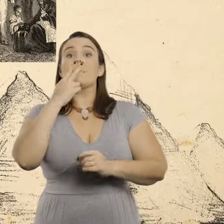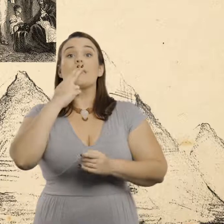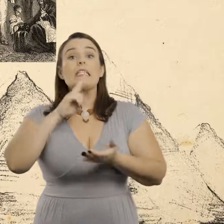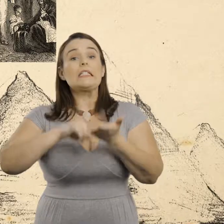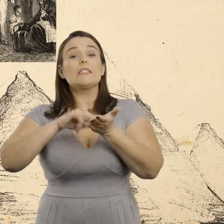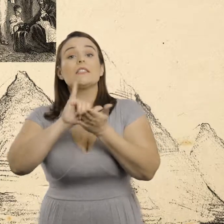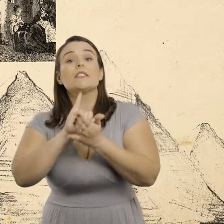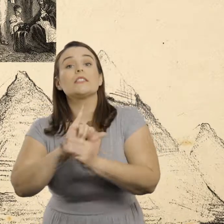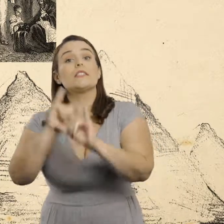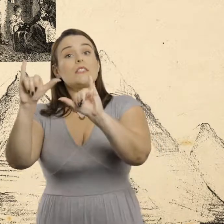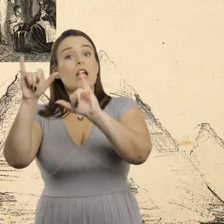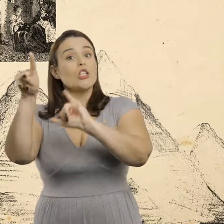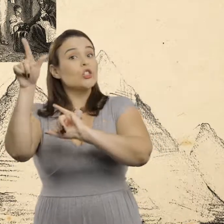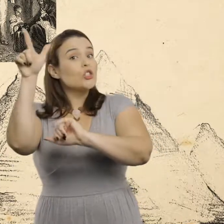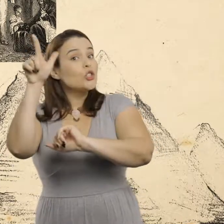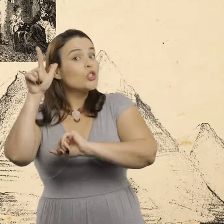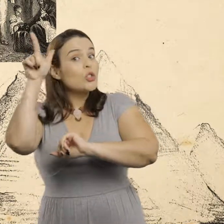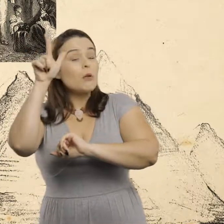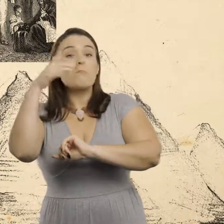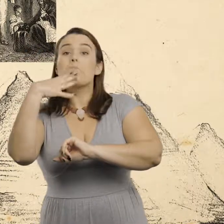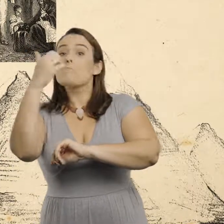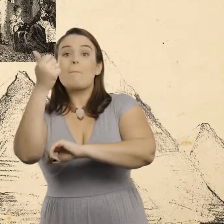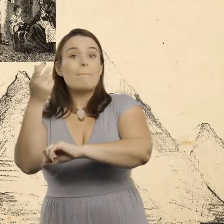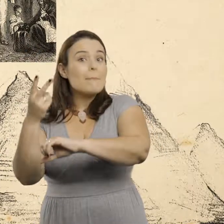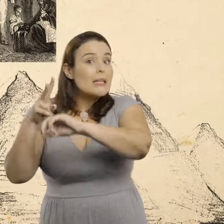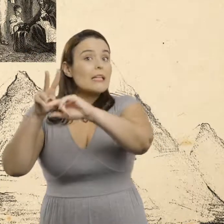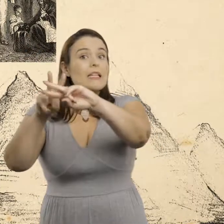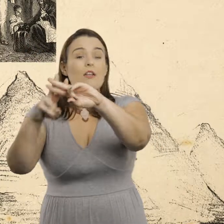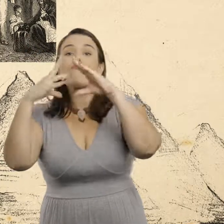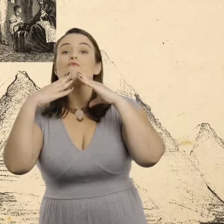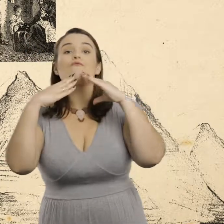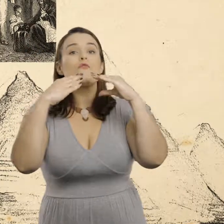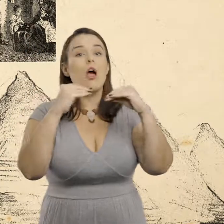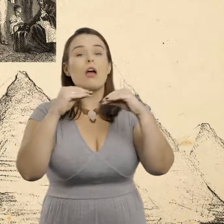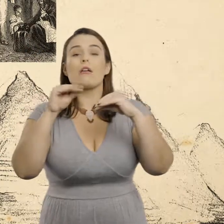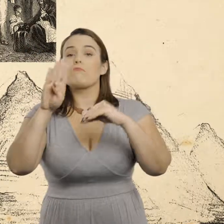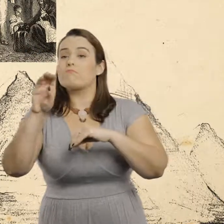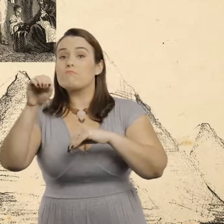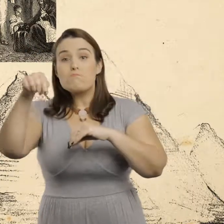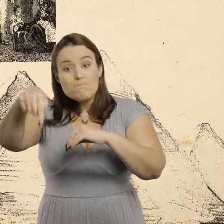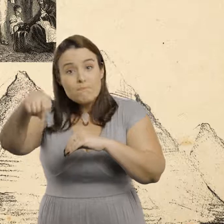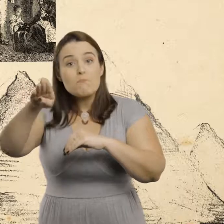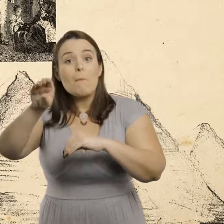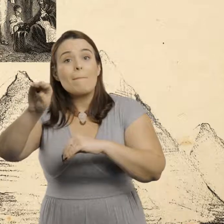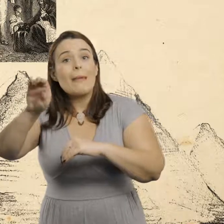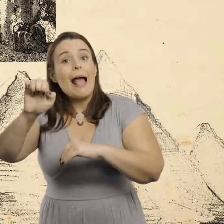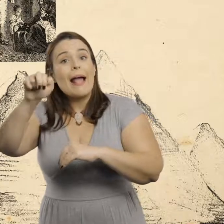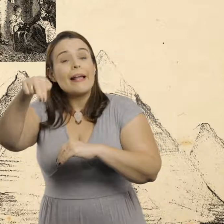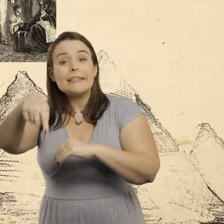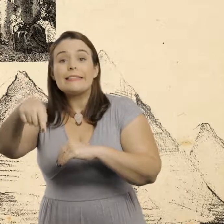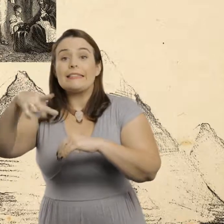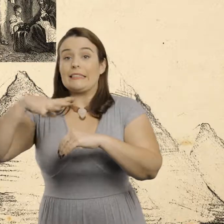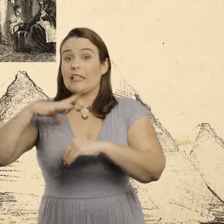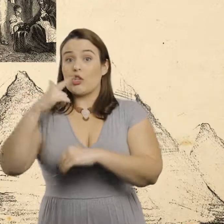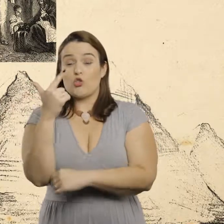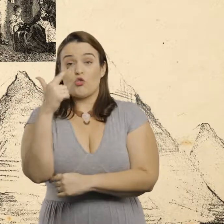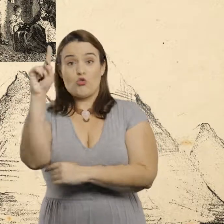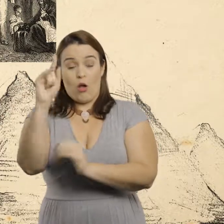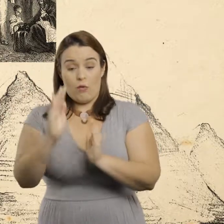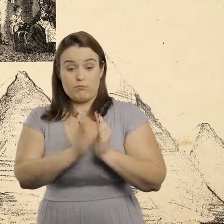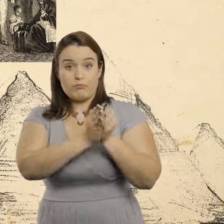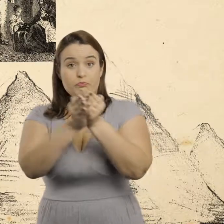para Londres. Ele pediu que a polícia mandasse prender Phileas Fogg em Bombaim, a próxima cidade que ele e Passepartout